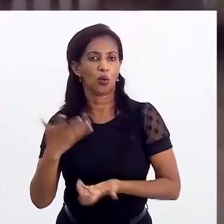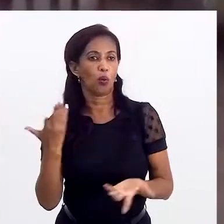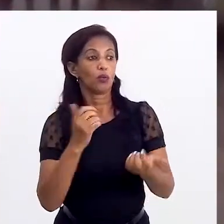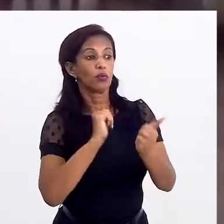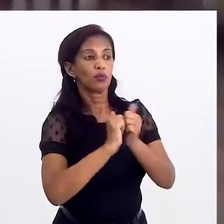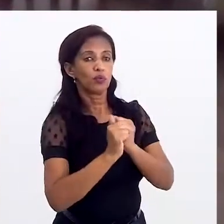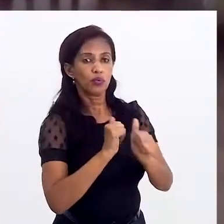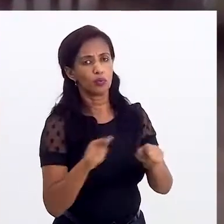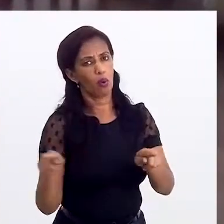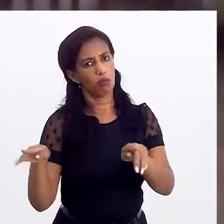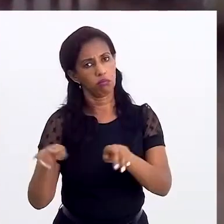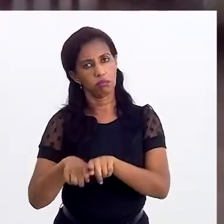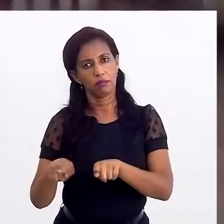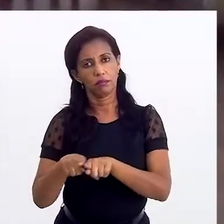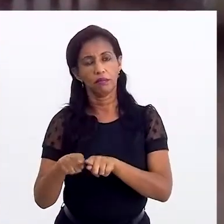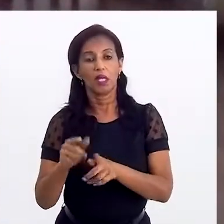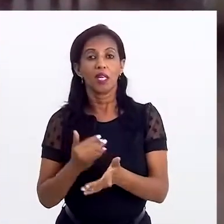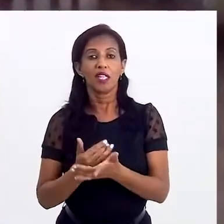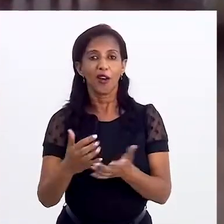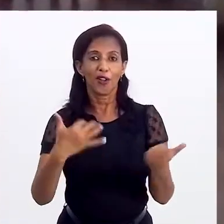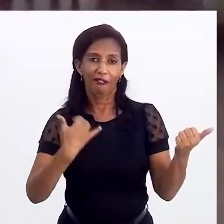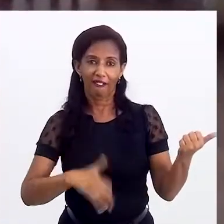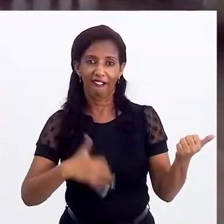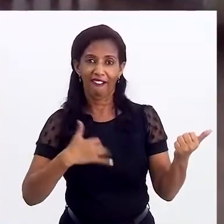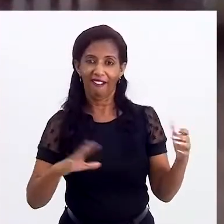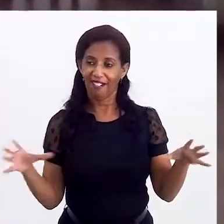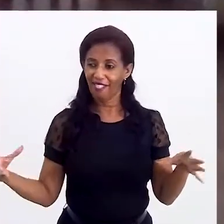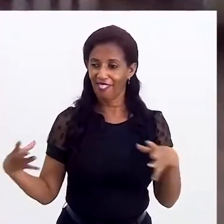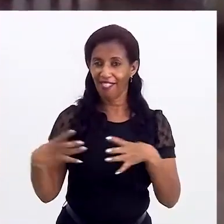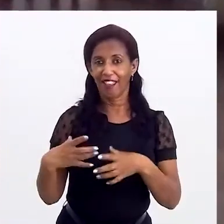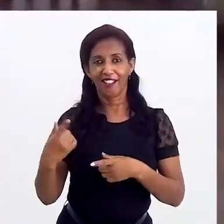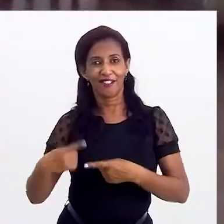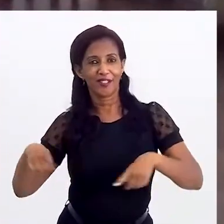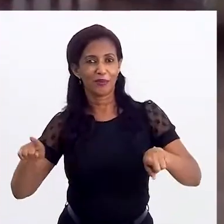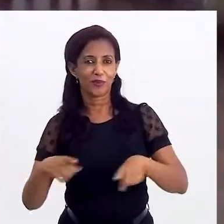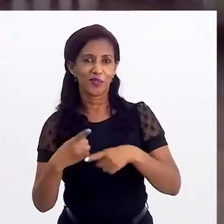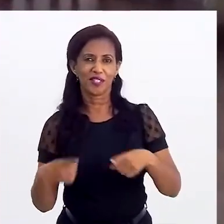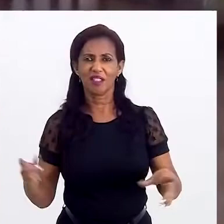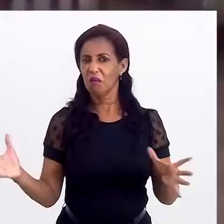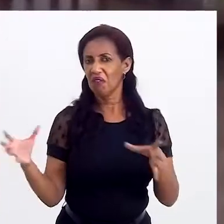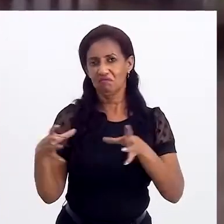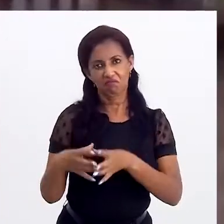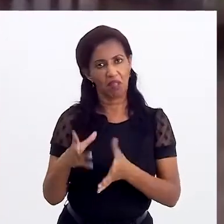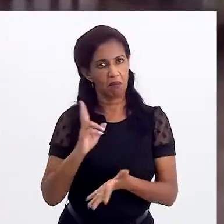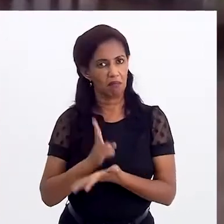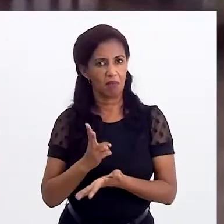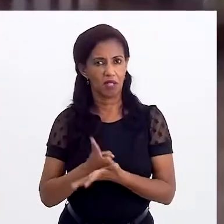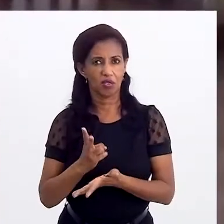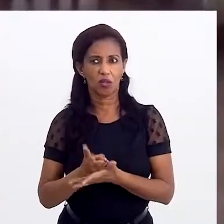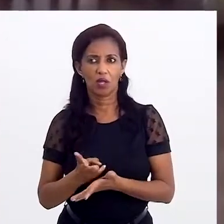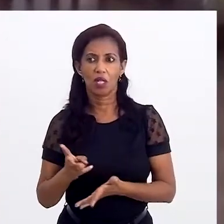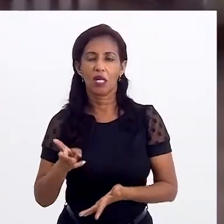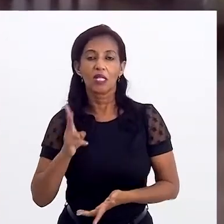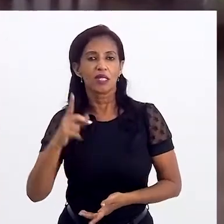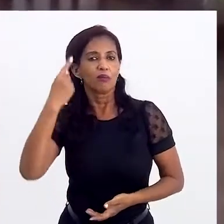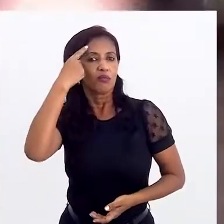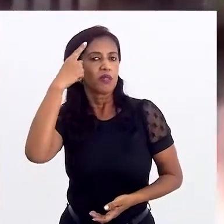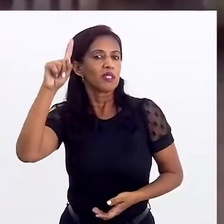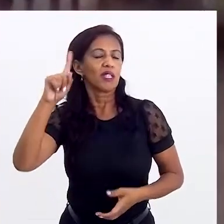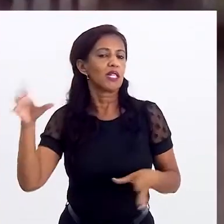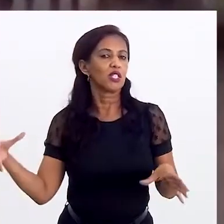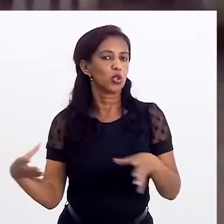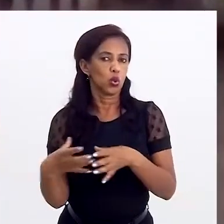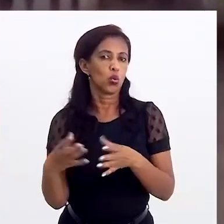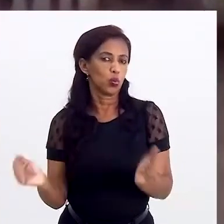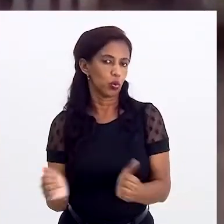festinhas como do futebol também. E também na hora de começar a tocar e juntar, fazer banda também. Então, sempre tivemos essa